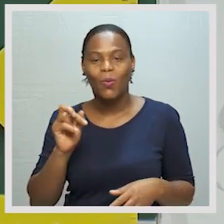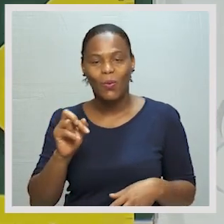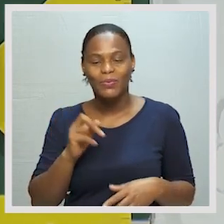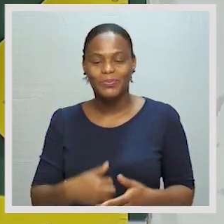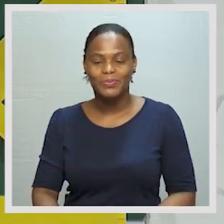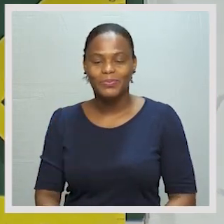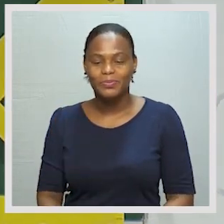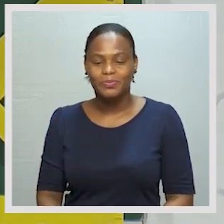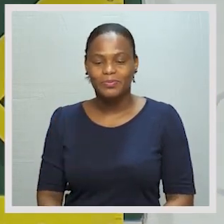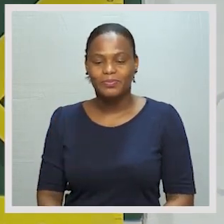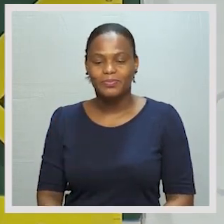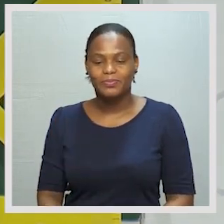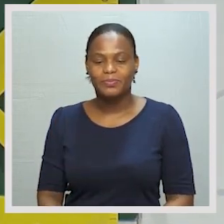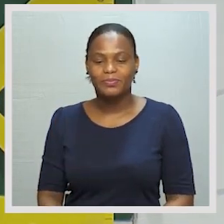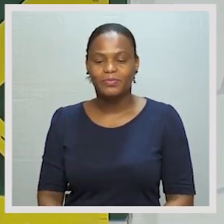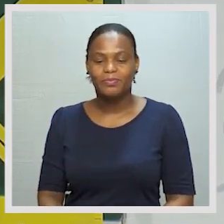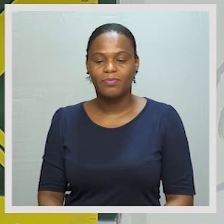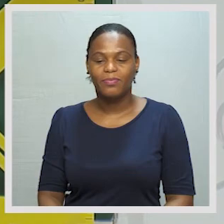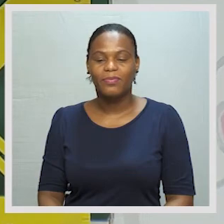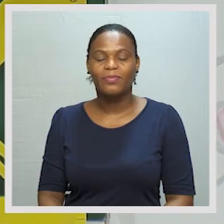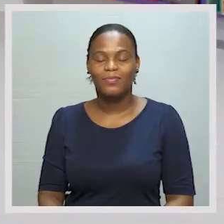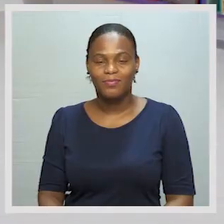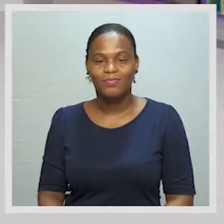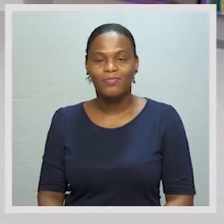8. Muito bem. Então,